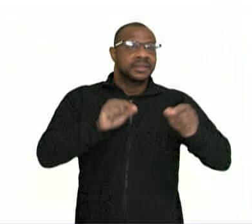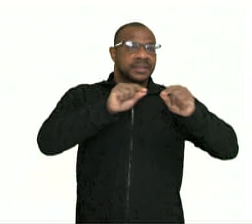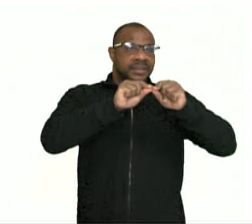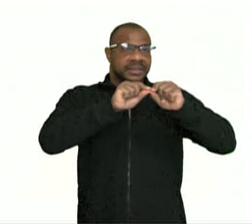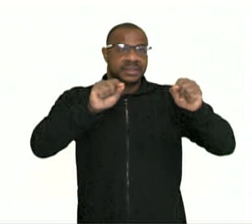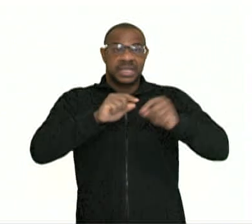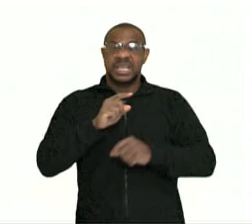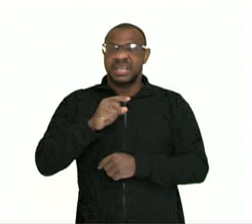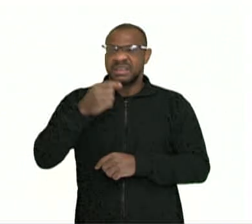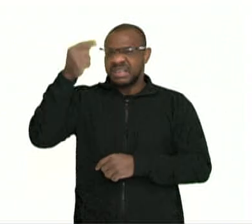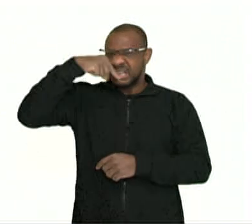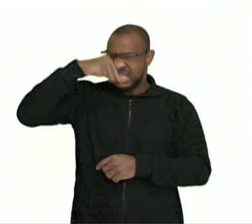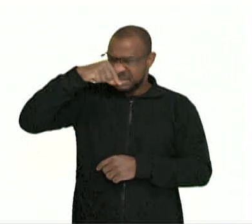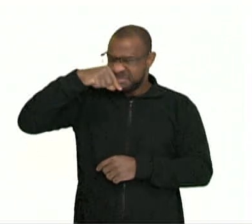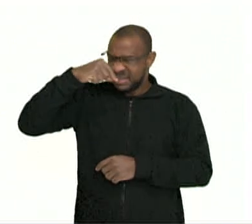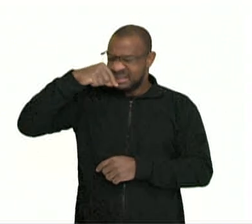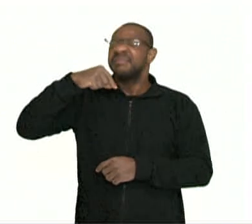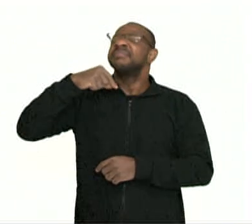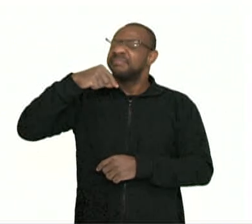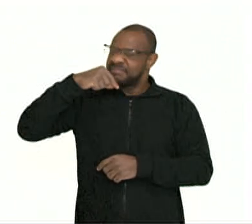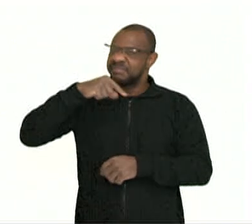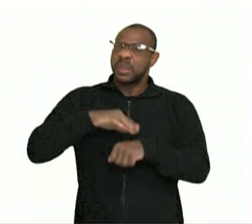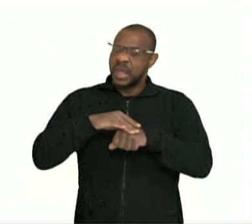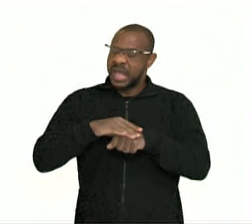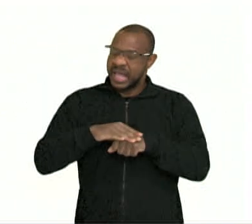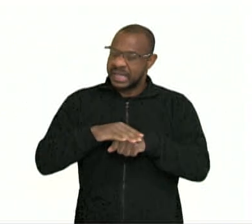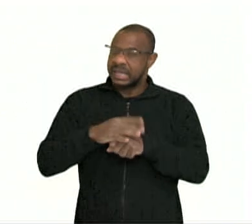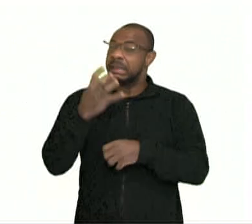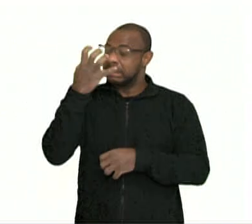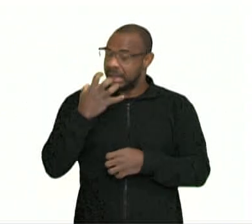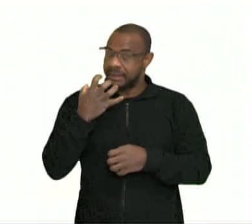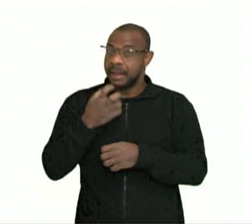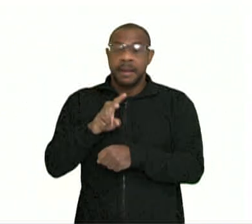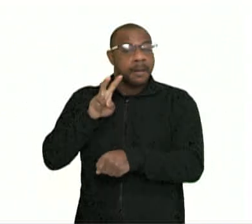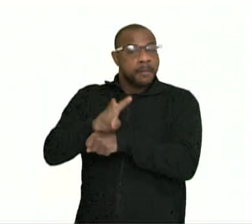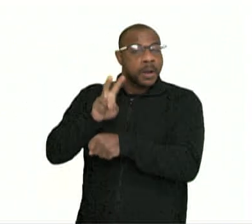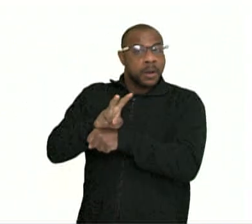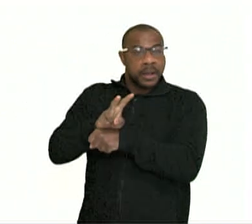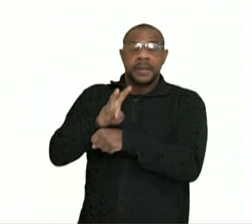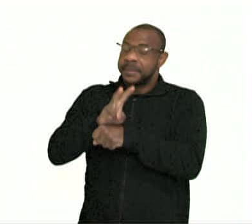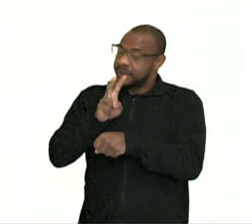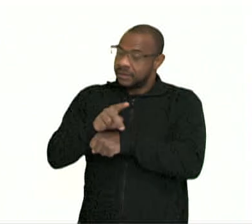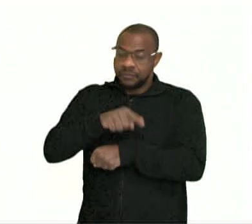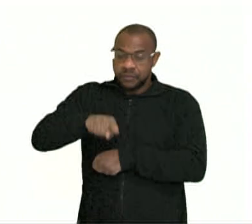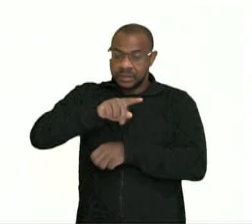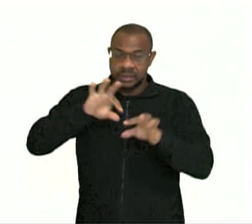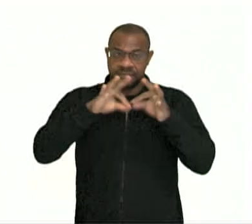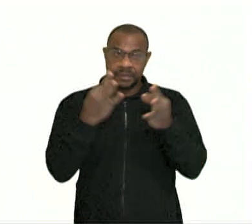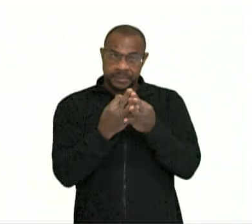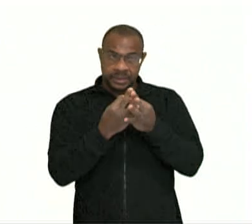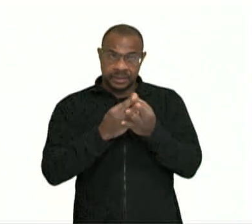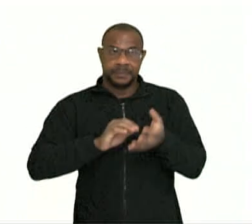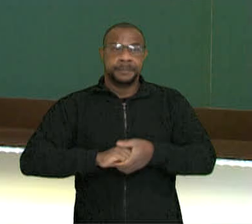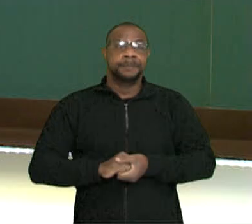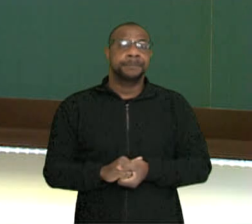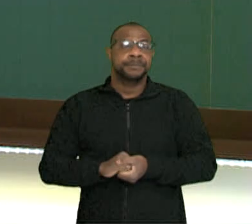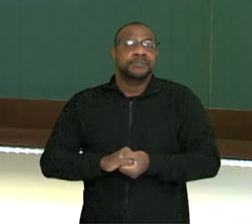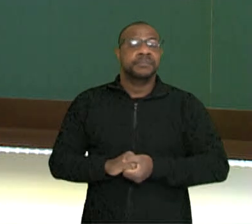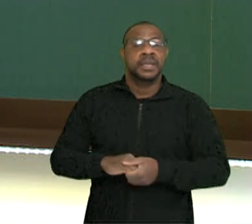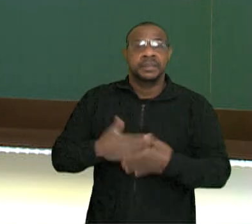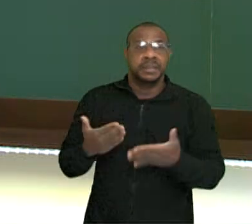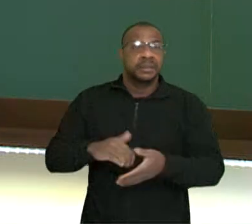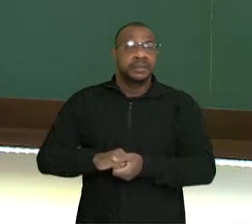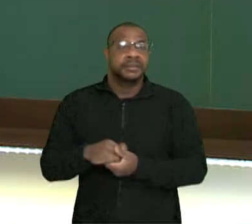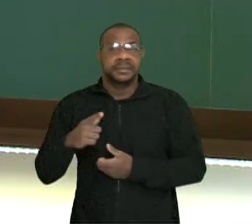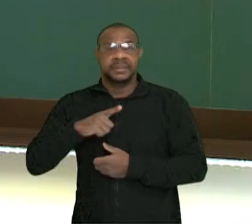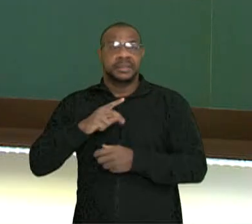doença séria. Vacine-se. Proteja você e sua família. Procure a unidade de saúde mais próxima. Então, está